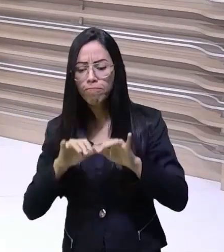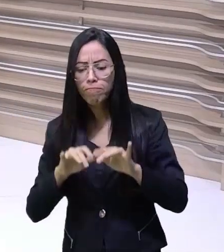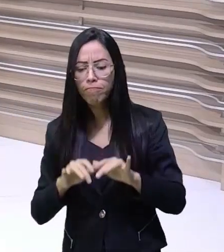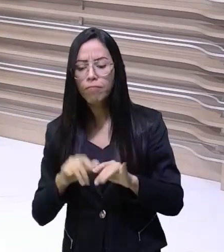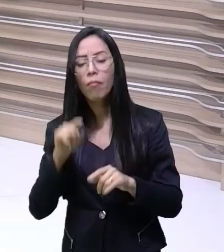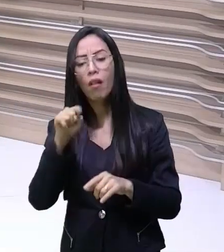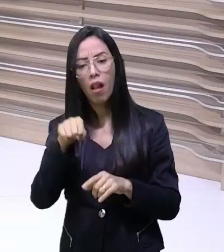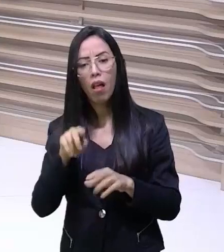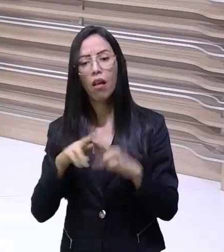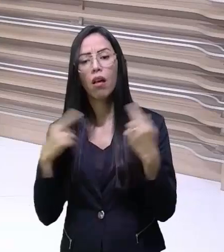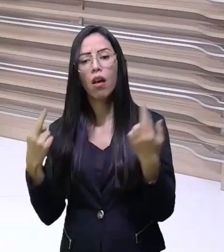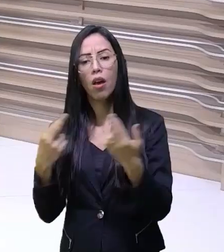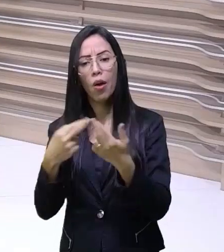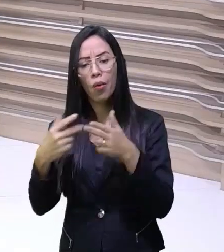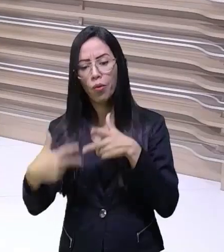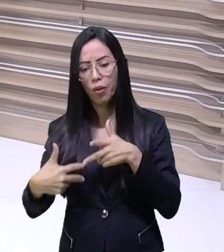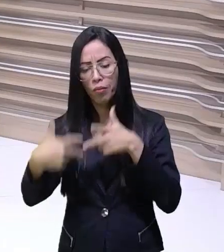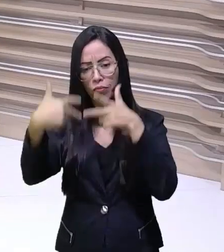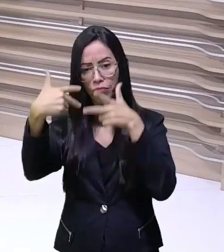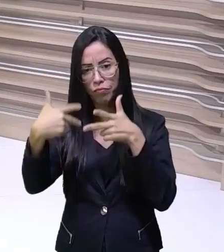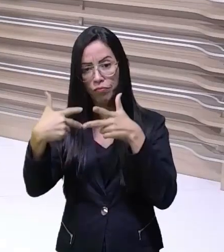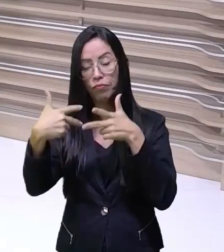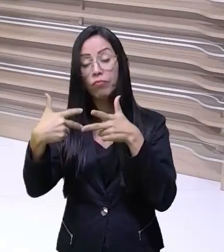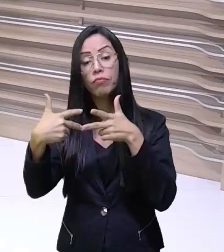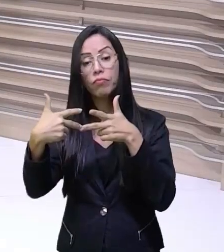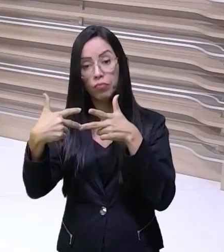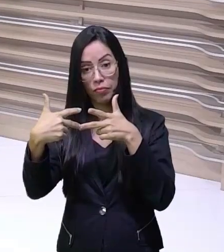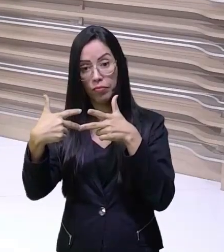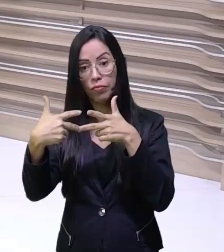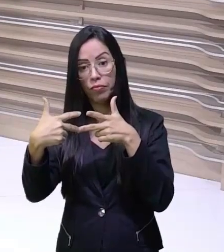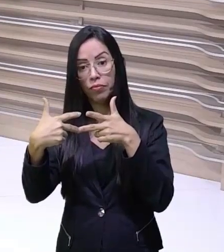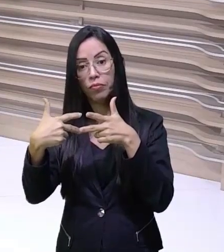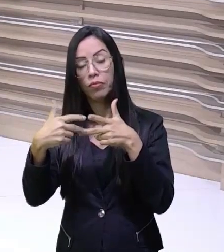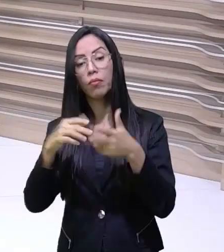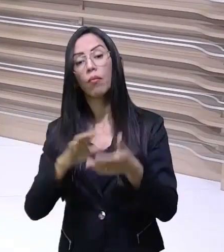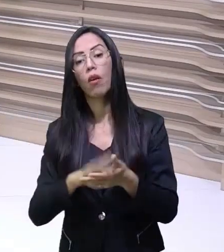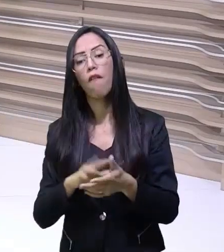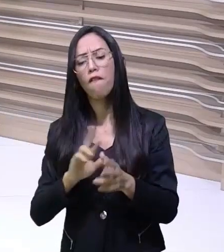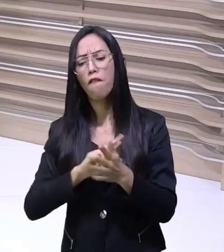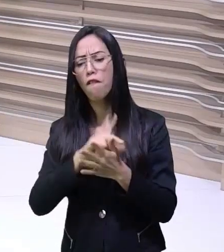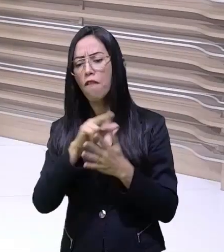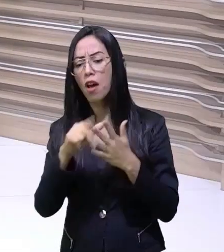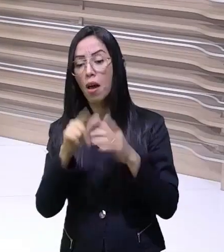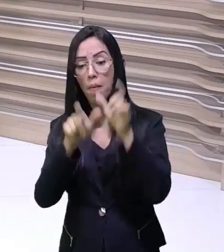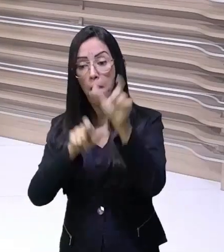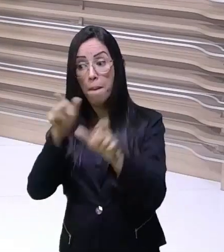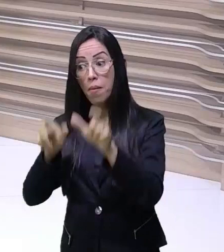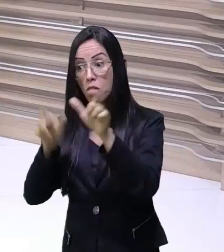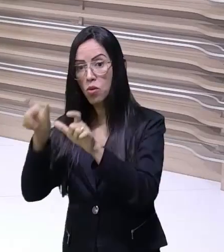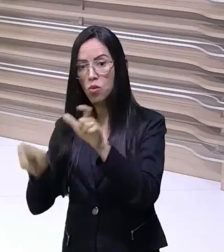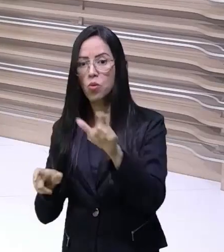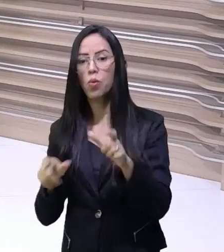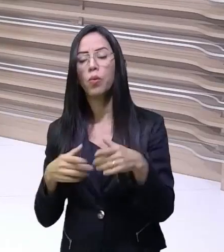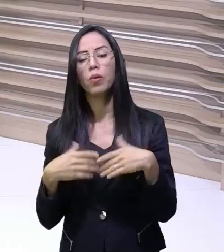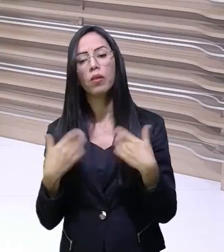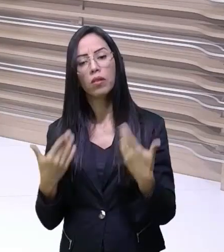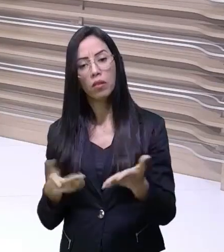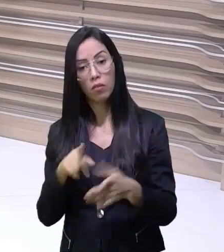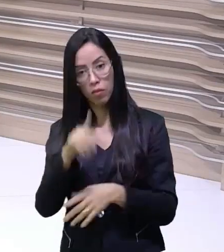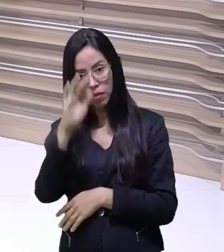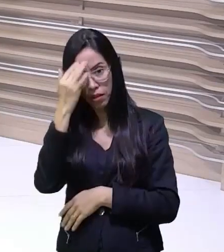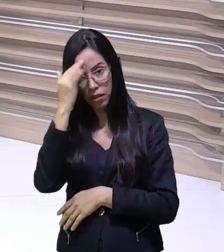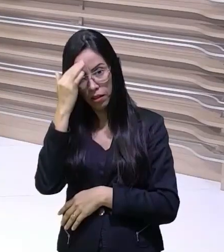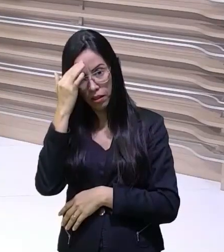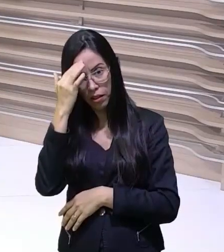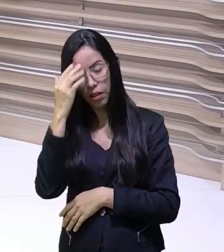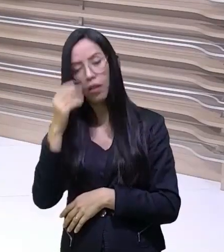acontece a reunião ali de maneira simultânea com várias pessoas. Ok? Vocês entenderam? Tenho certeza